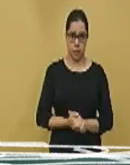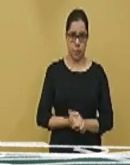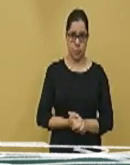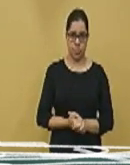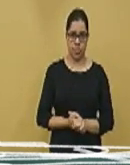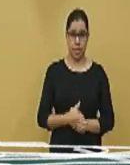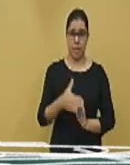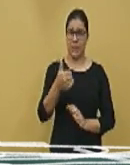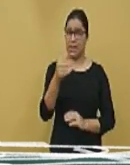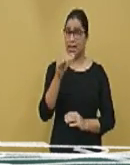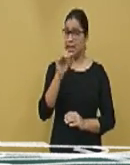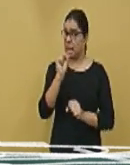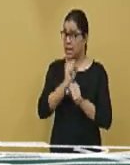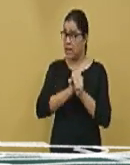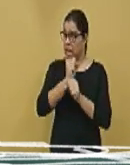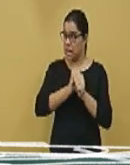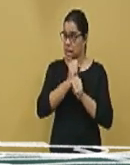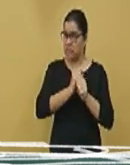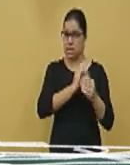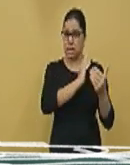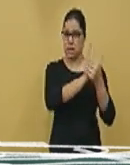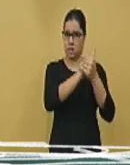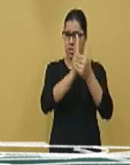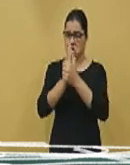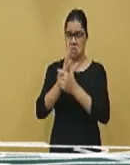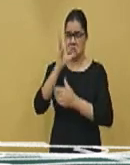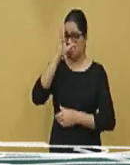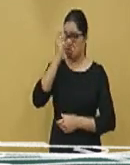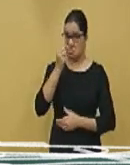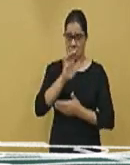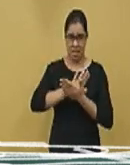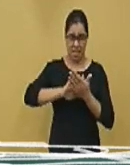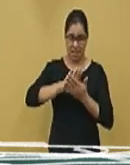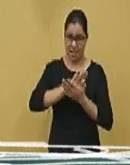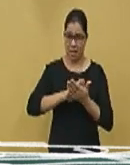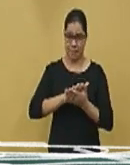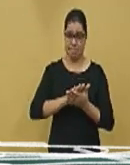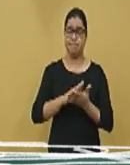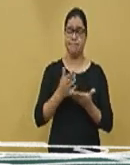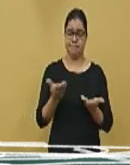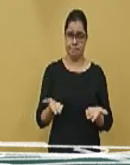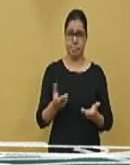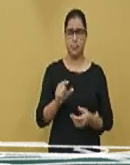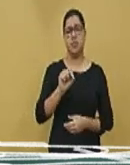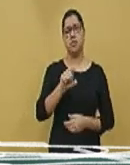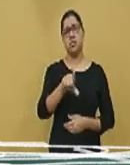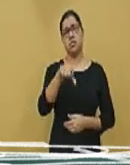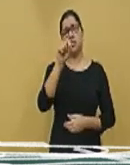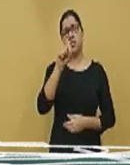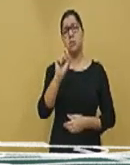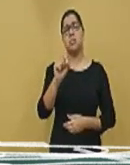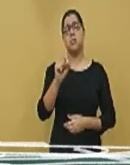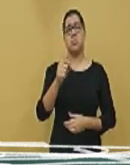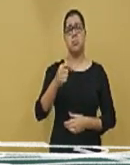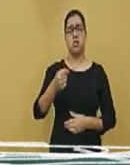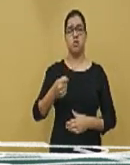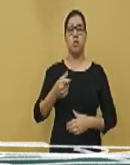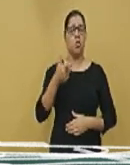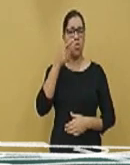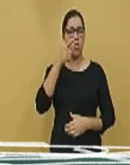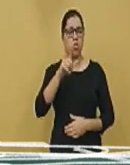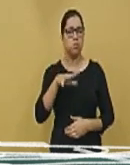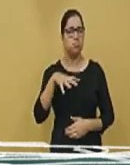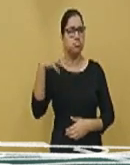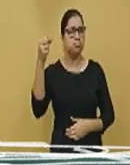anos no poder, não resolveu o problema. Eu quero saber de você, se você for eleito, o que você pretende fazer para resolver esse problema